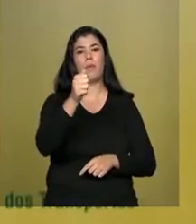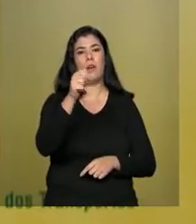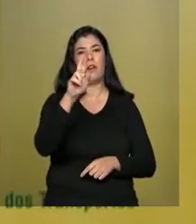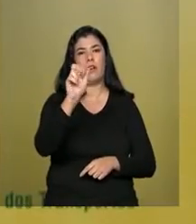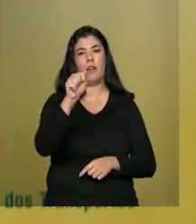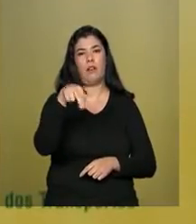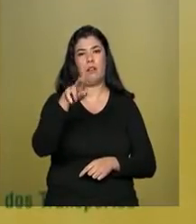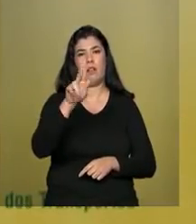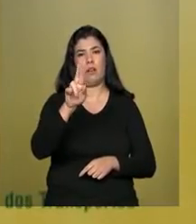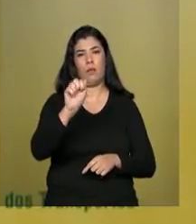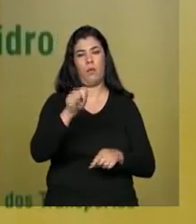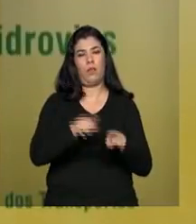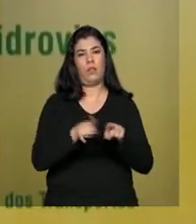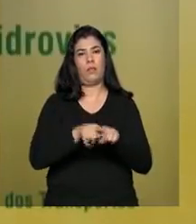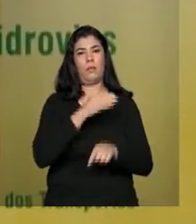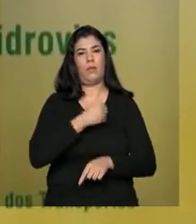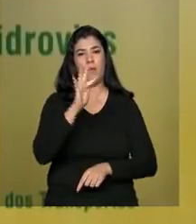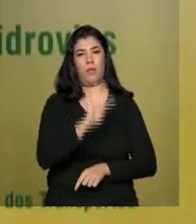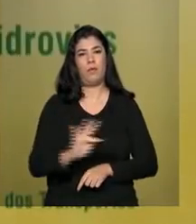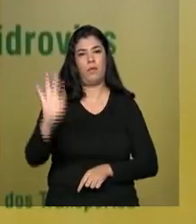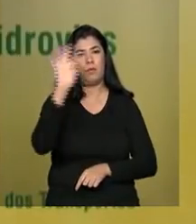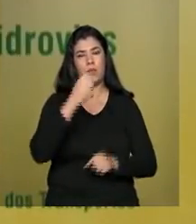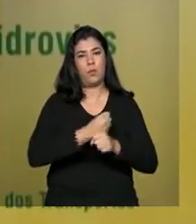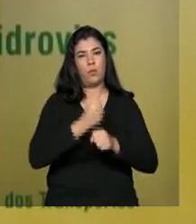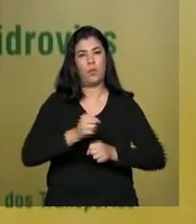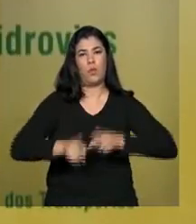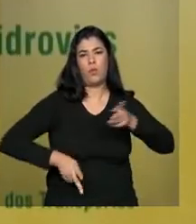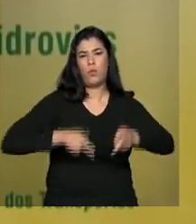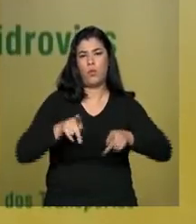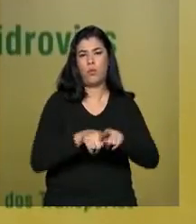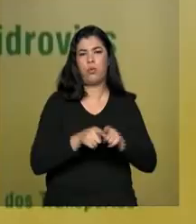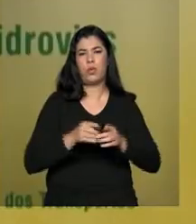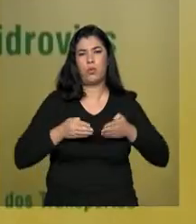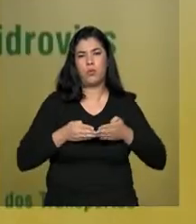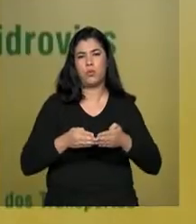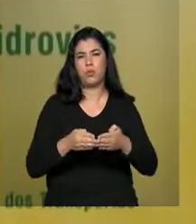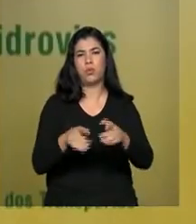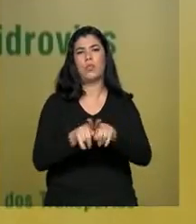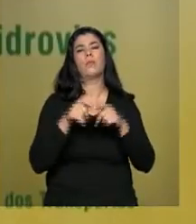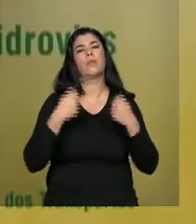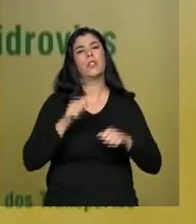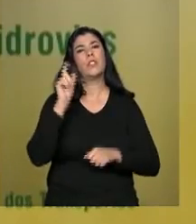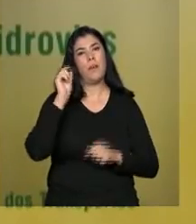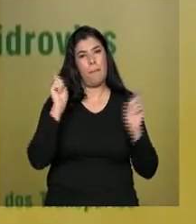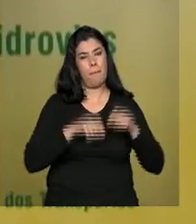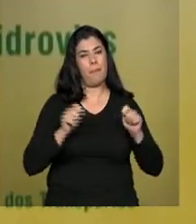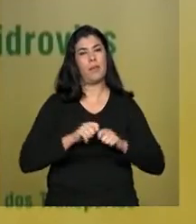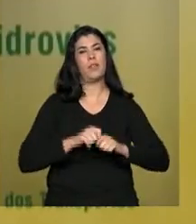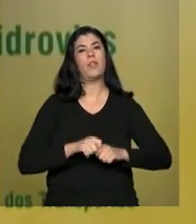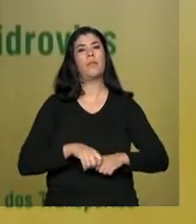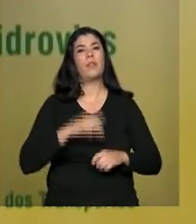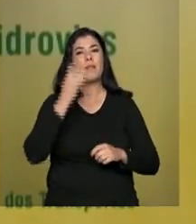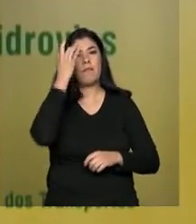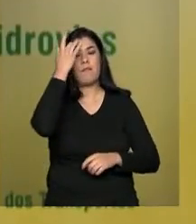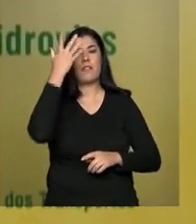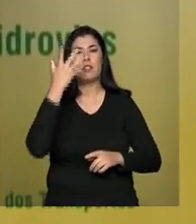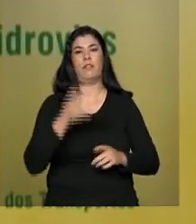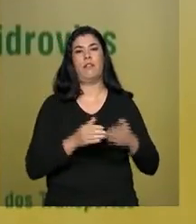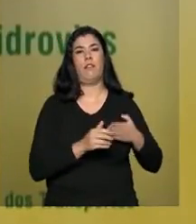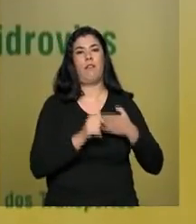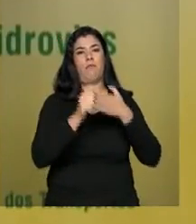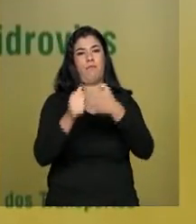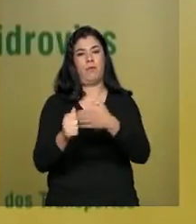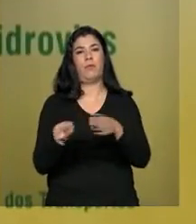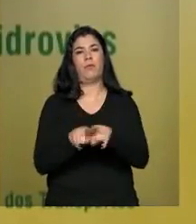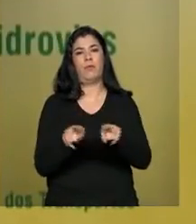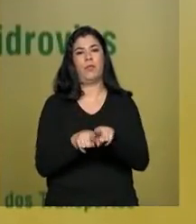investimentos do governo federal em rodovias, ferrovias e hidrovias, vai ser possível diversificar esse escoamento, principalmente